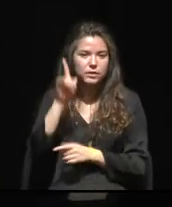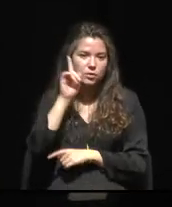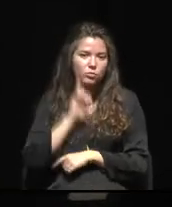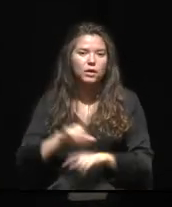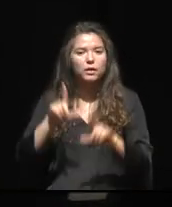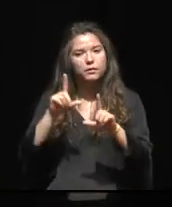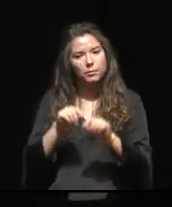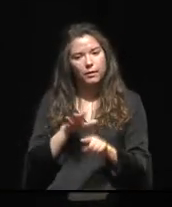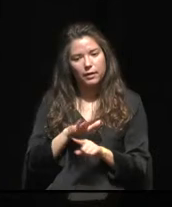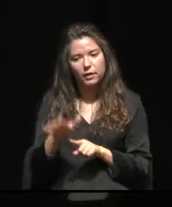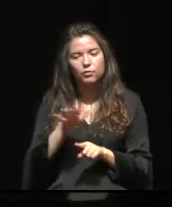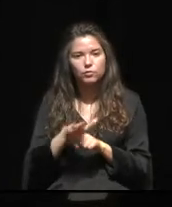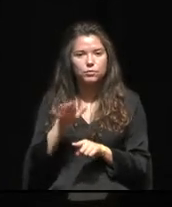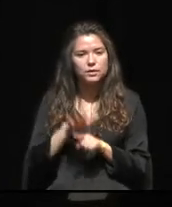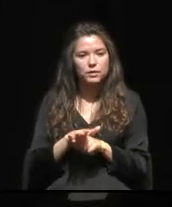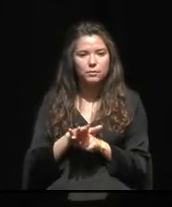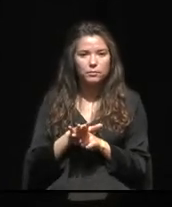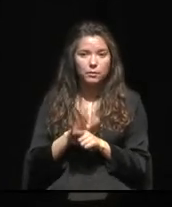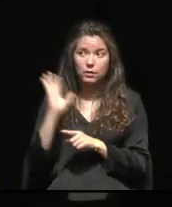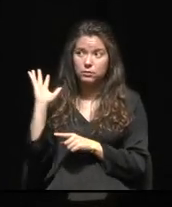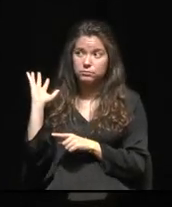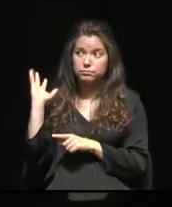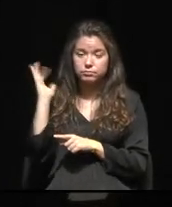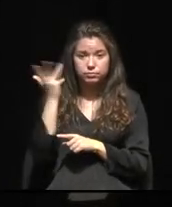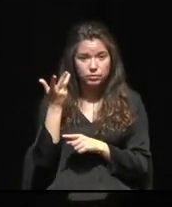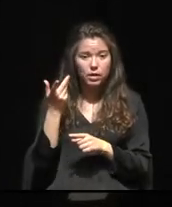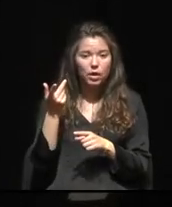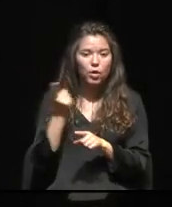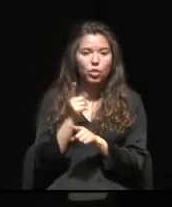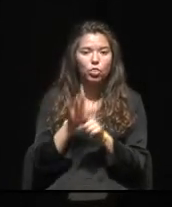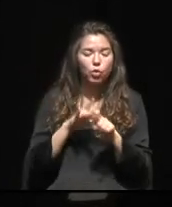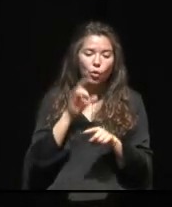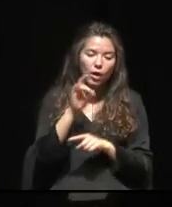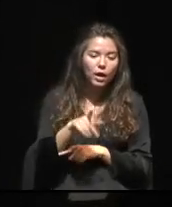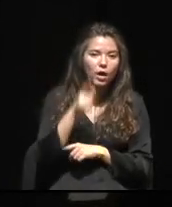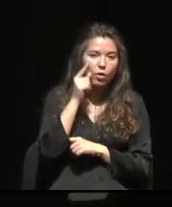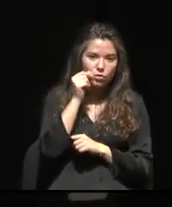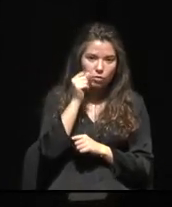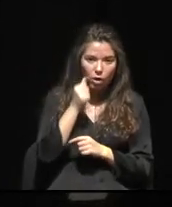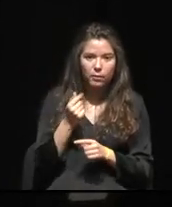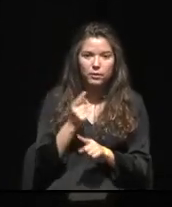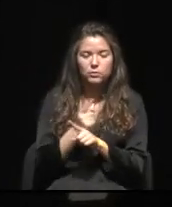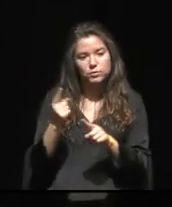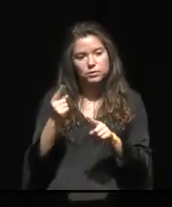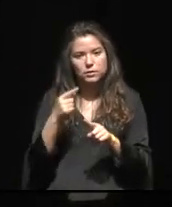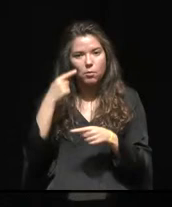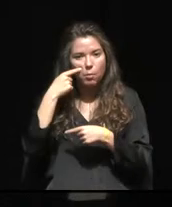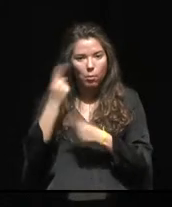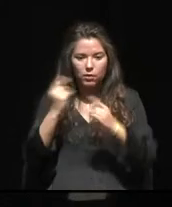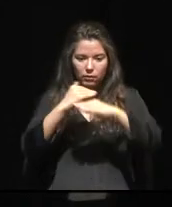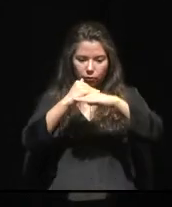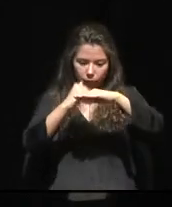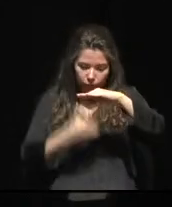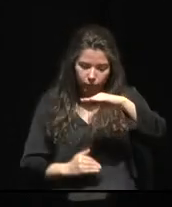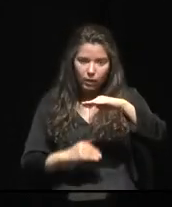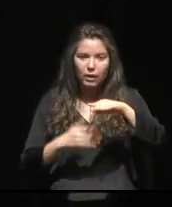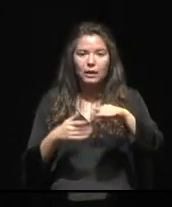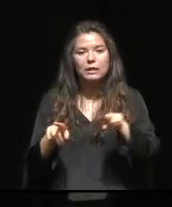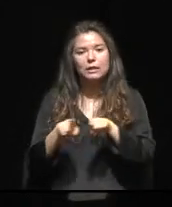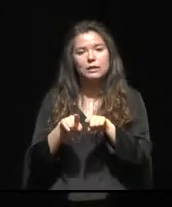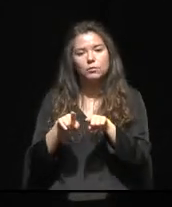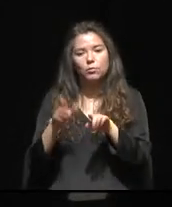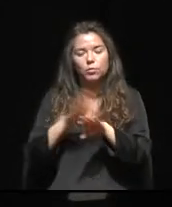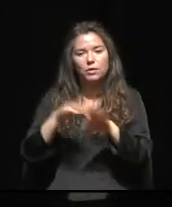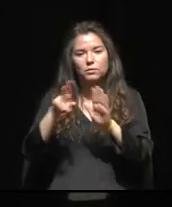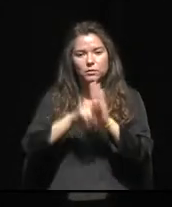também mais afetadas pelas alterações climáticas do que os homens intensificam a desigualdades já existentes segundo um relatório